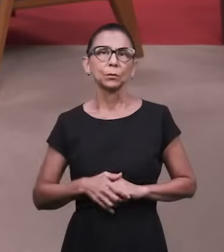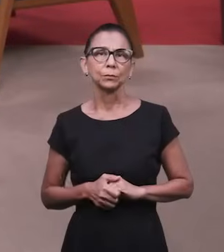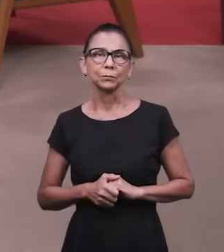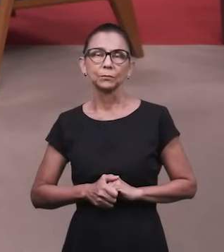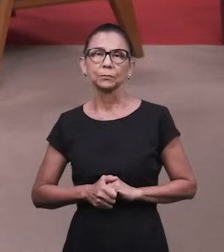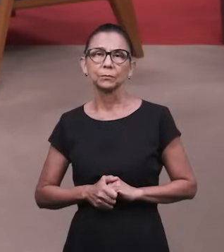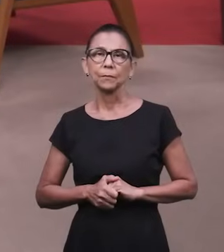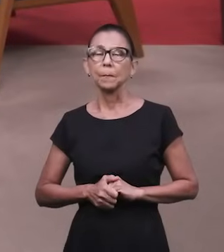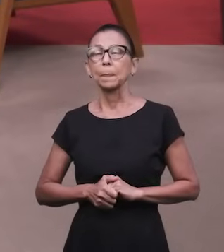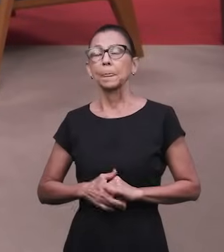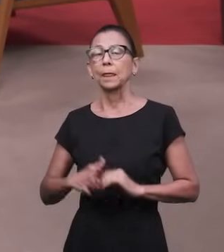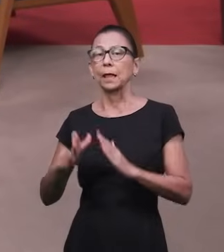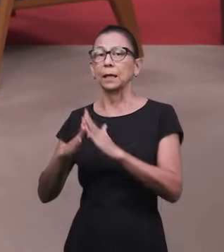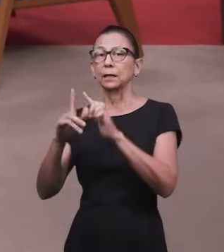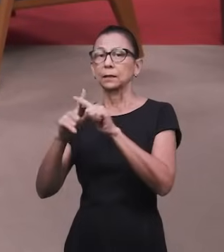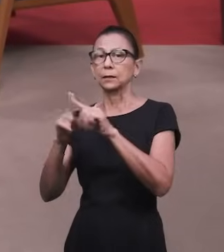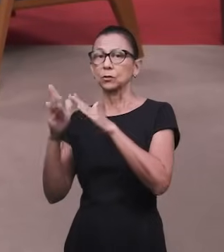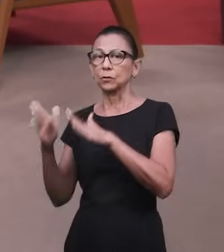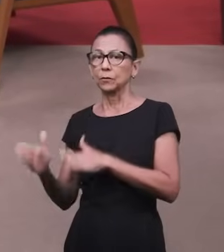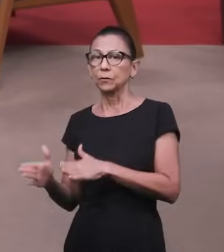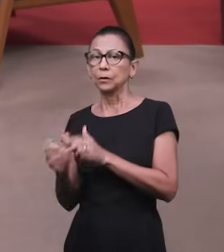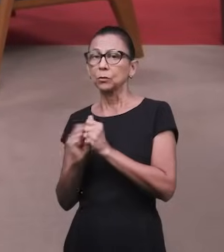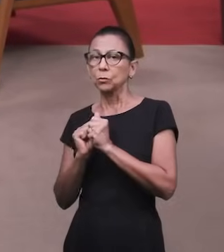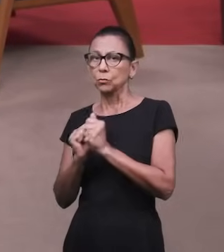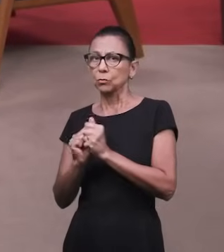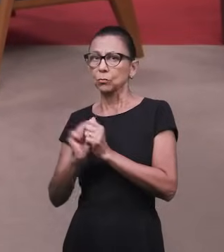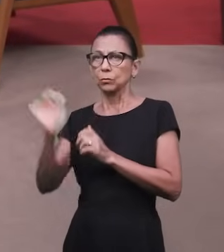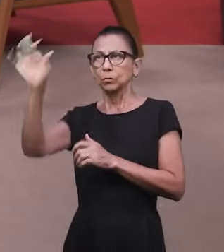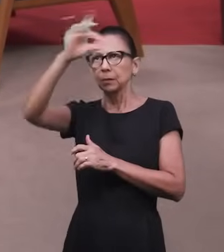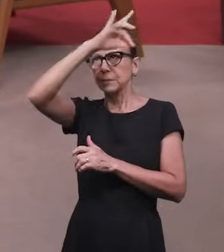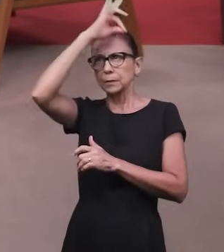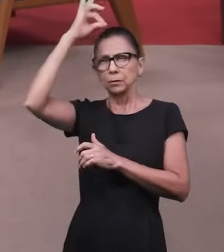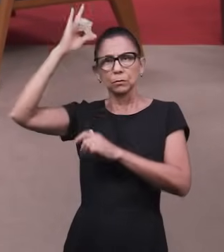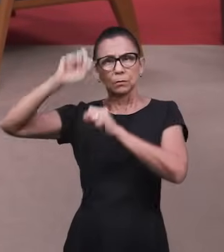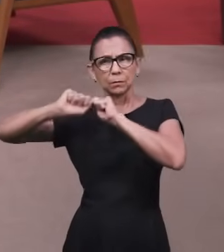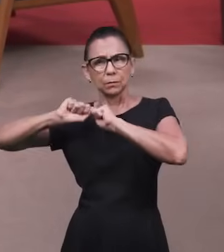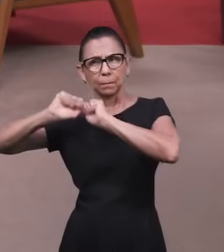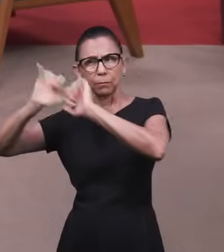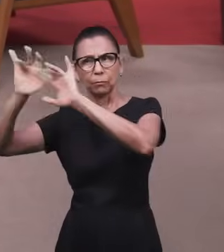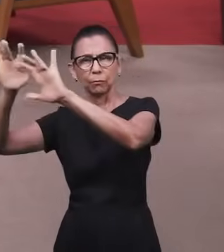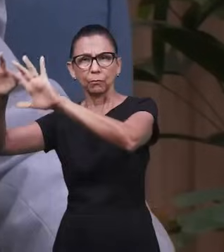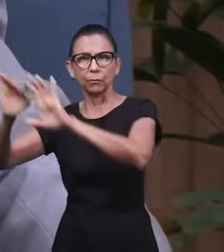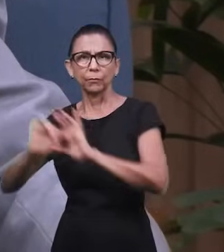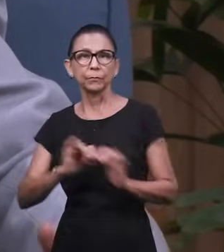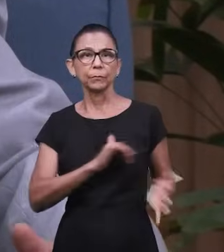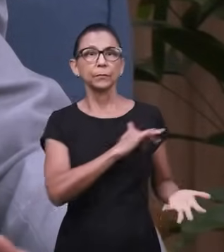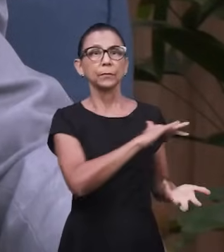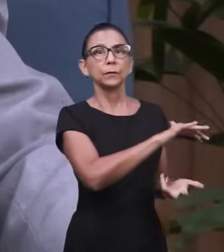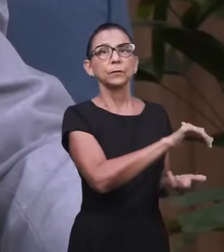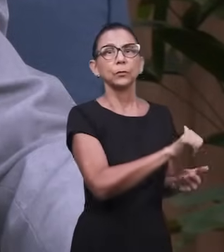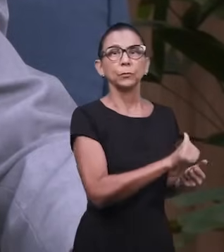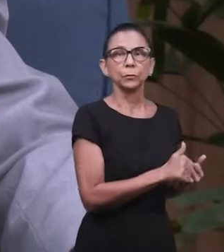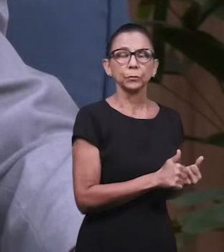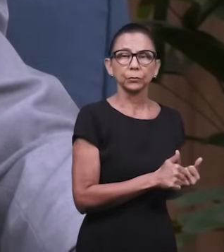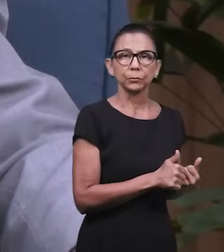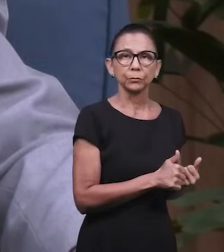é imprescindível Busquei que seja, e não achei. que seja compreendido. Né? Existe, de fato, um momento